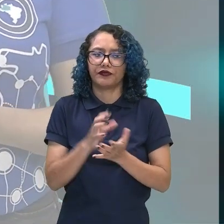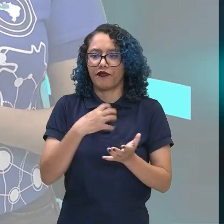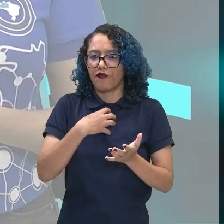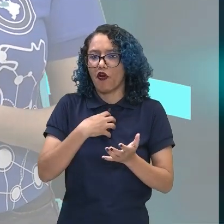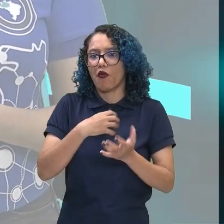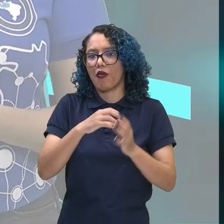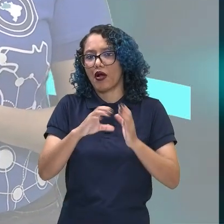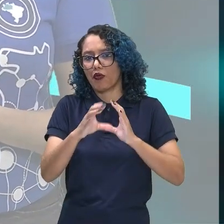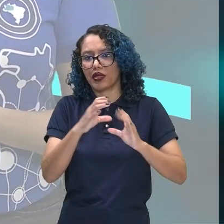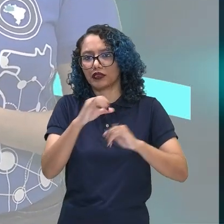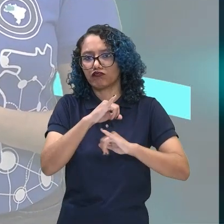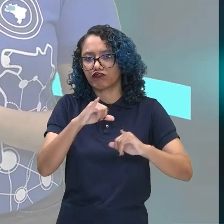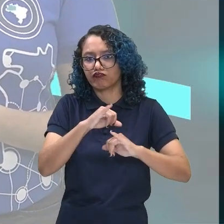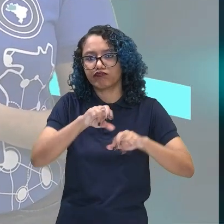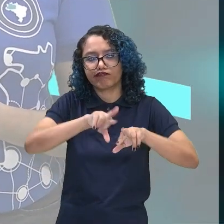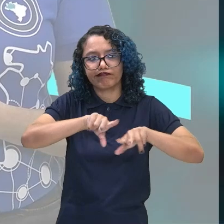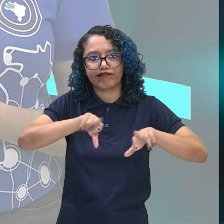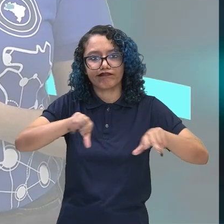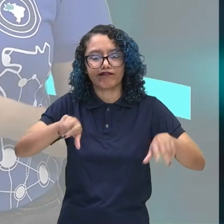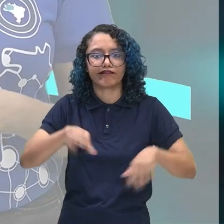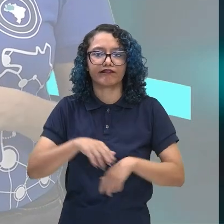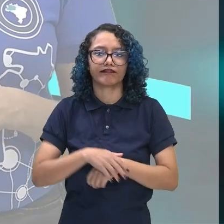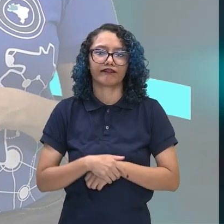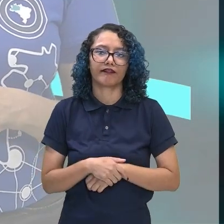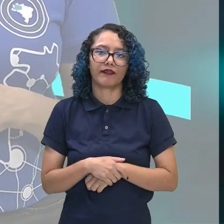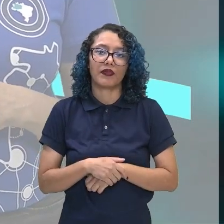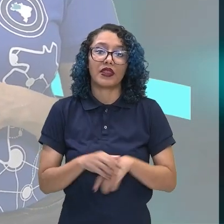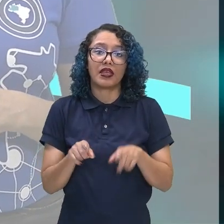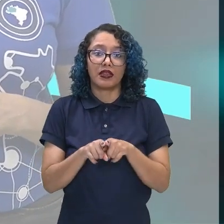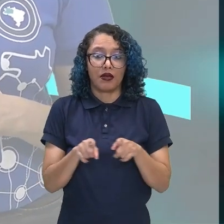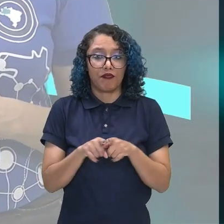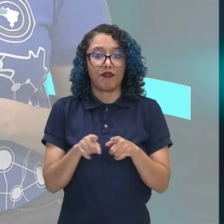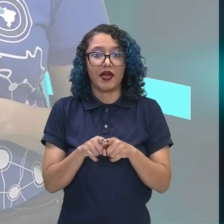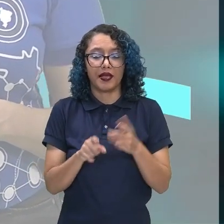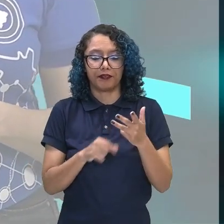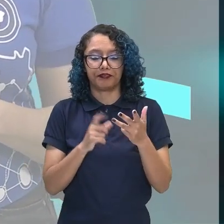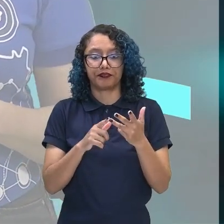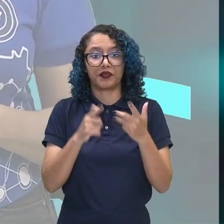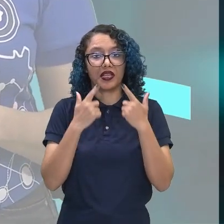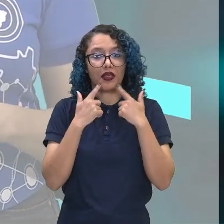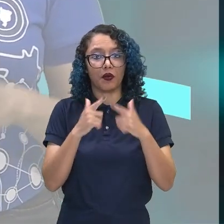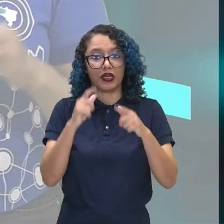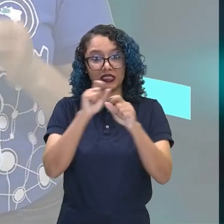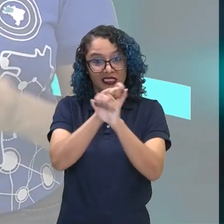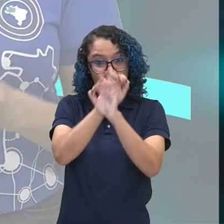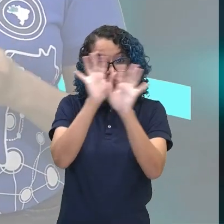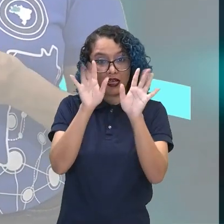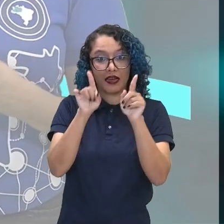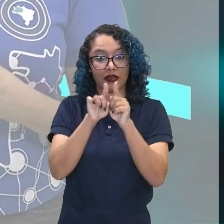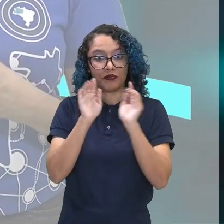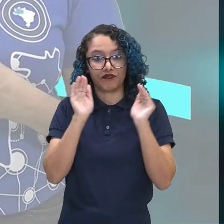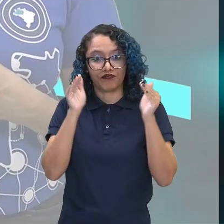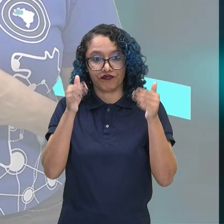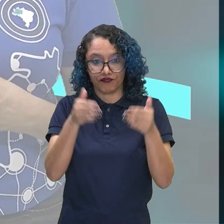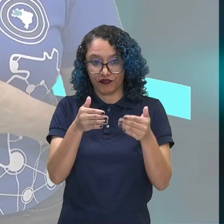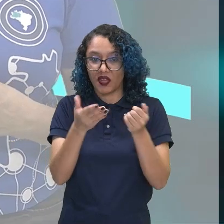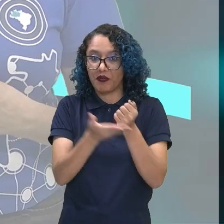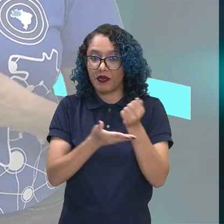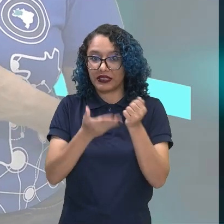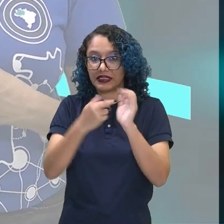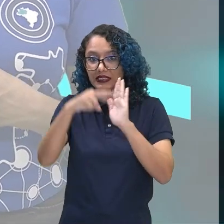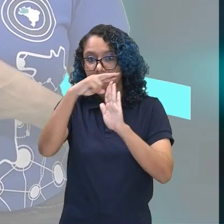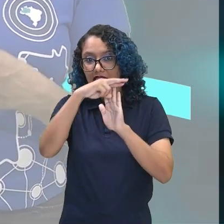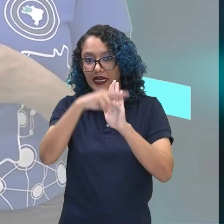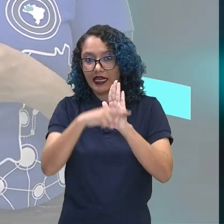meios. Linguagem clara e objetiva, de acordo com a norma culta padrão,